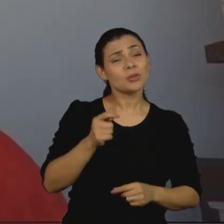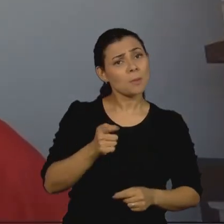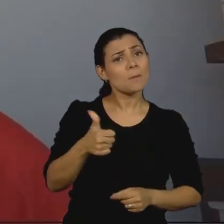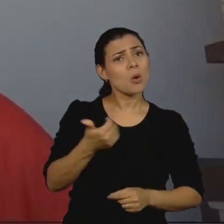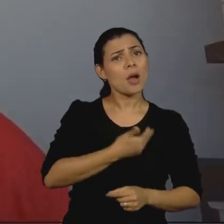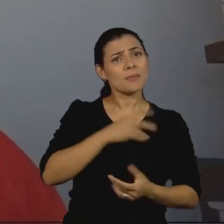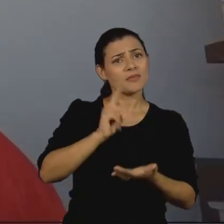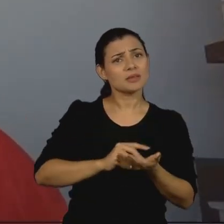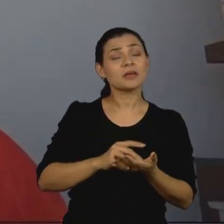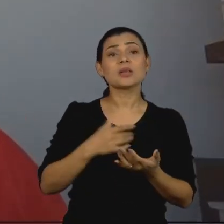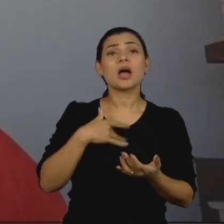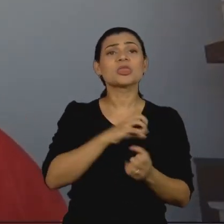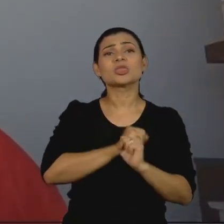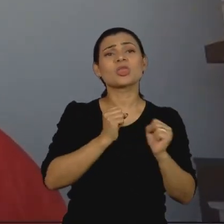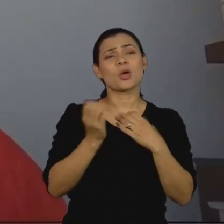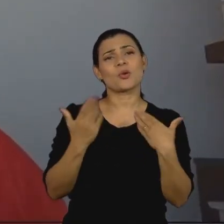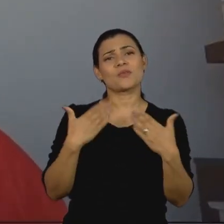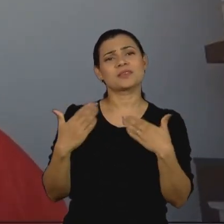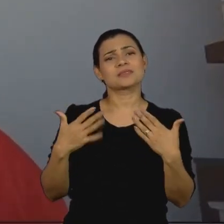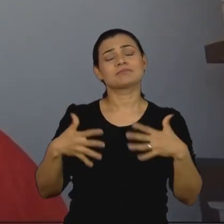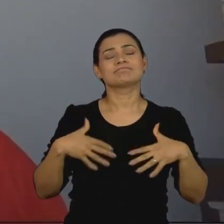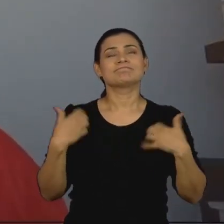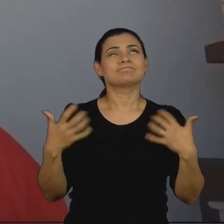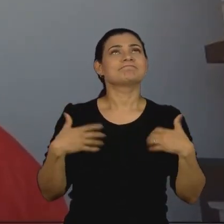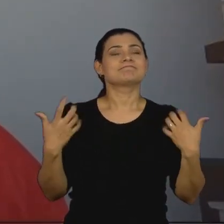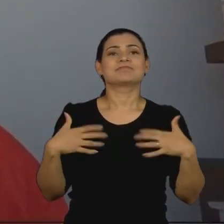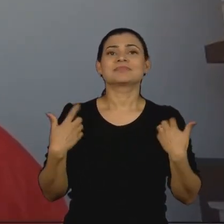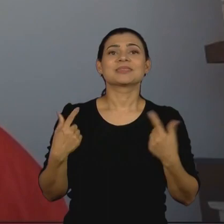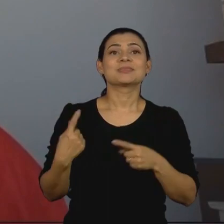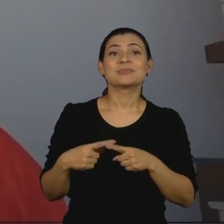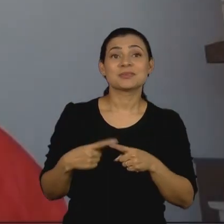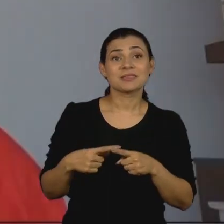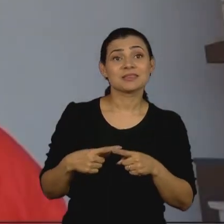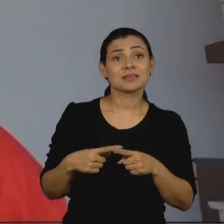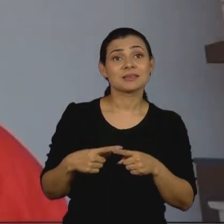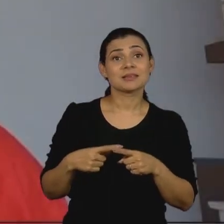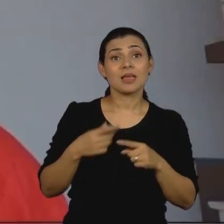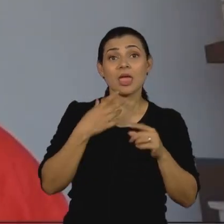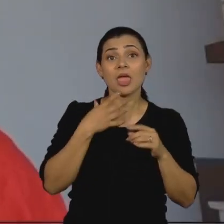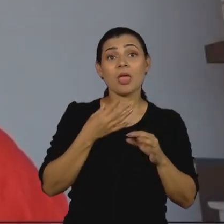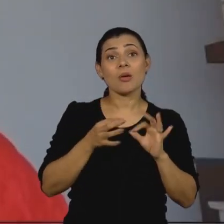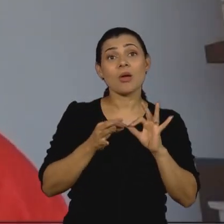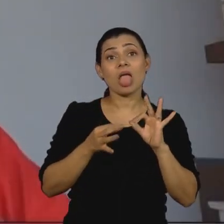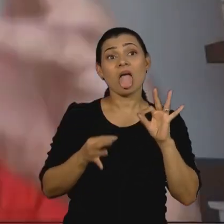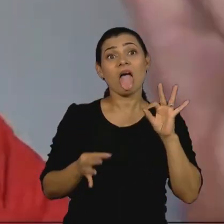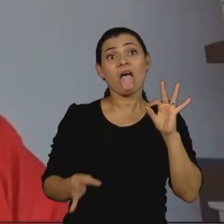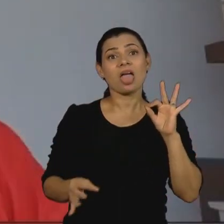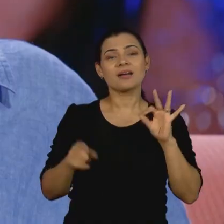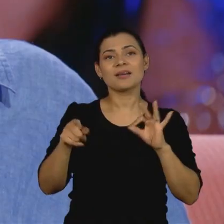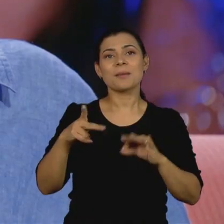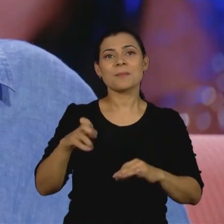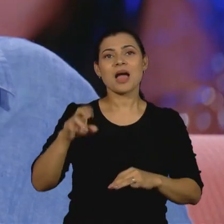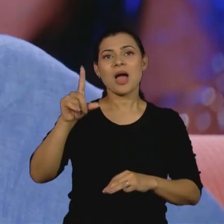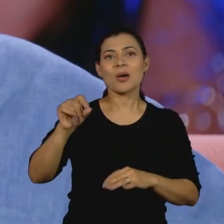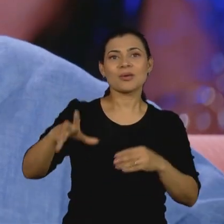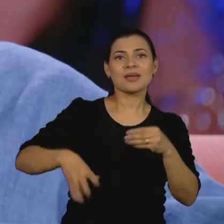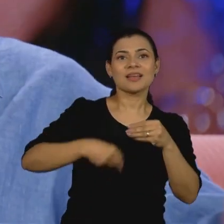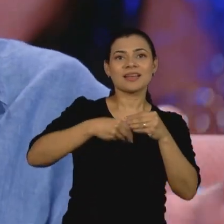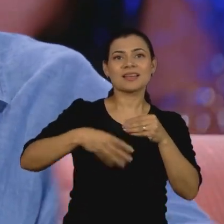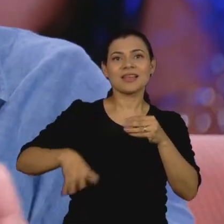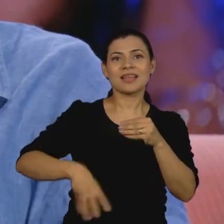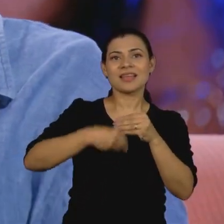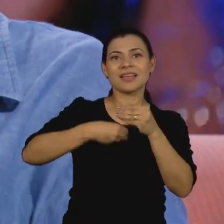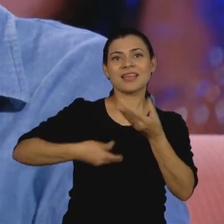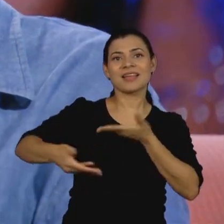Eu adoro conversar com o Paulo, é uma alegria porque eu falo pouco e o Paulo complementa esse